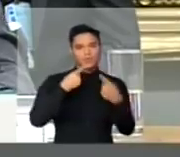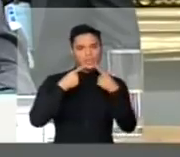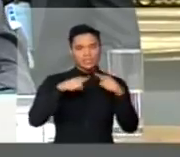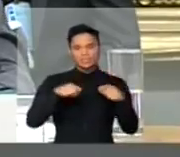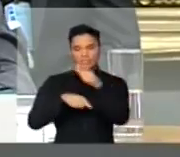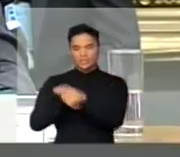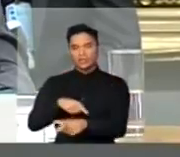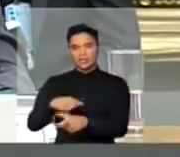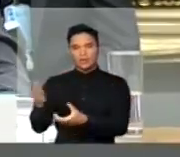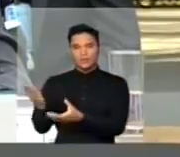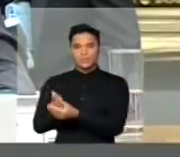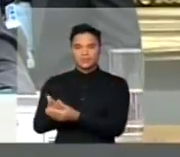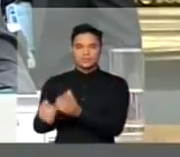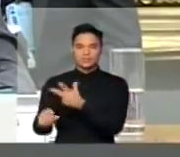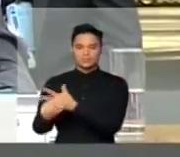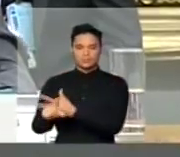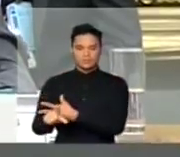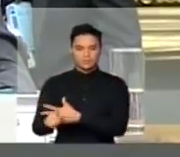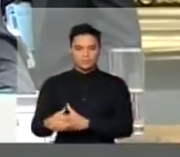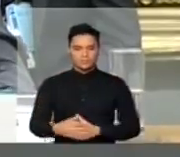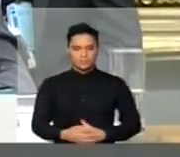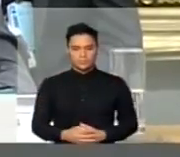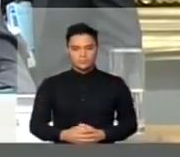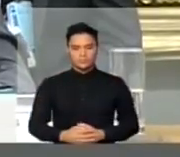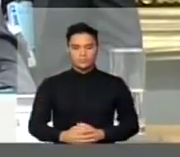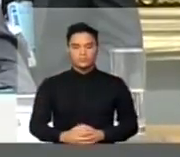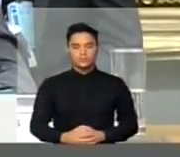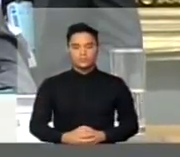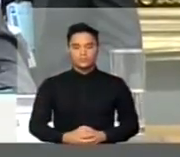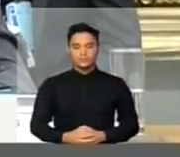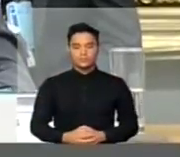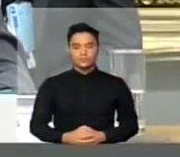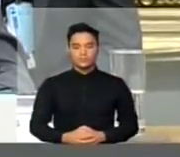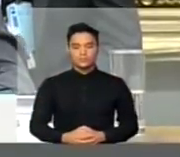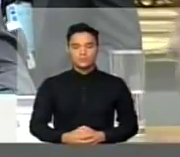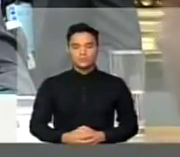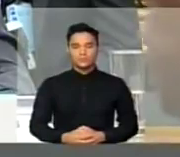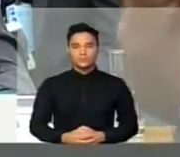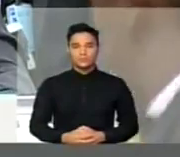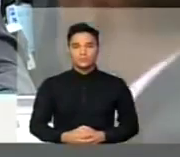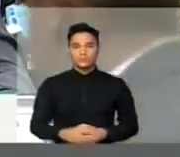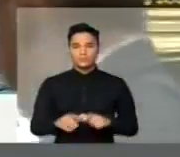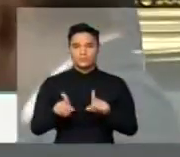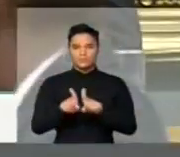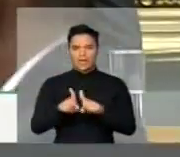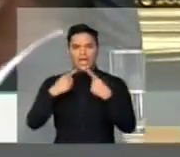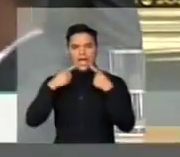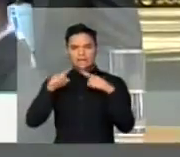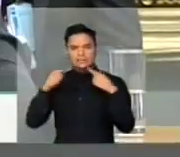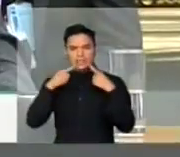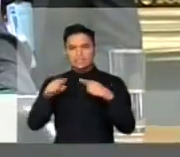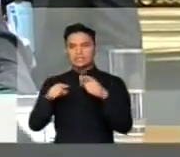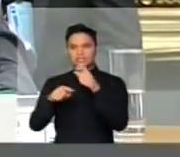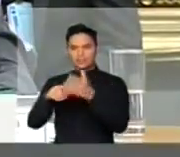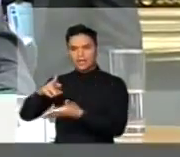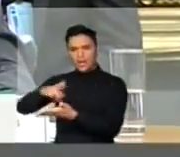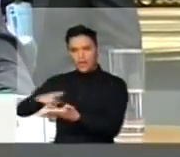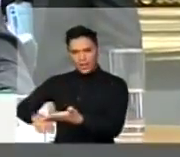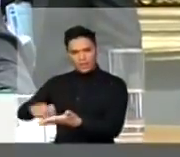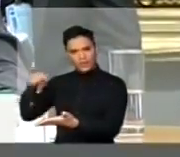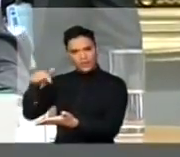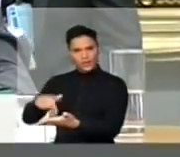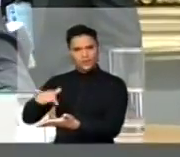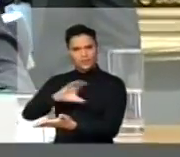Só um pouquinho. Vamos lá. Em suma, as críticas feitas às conclusões do